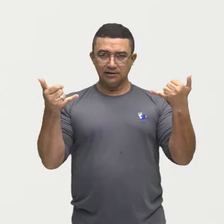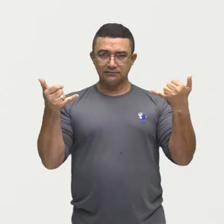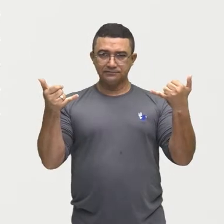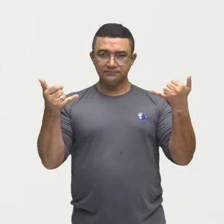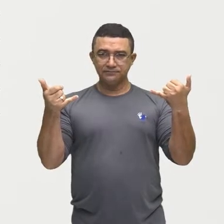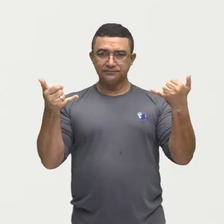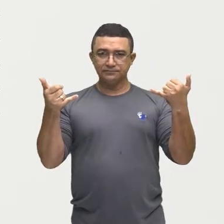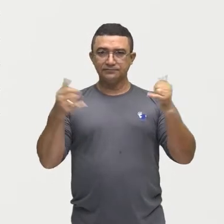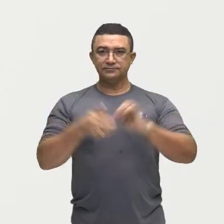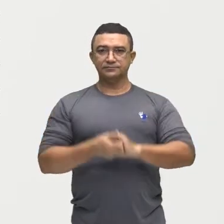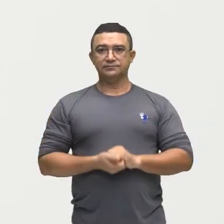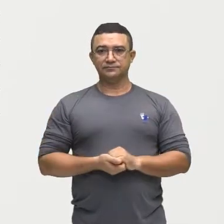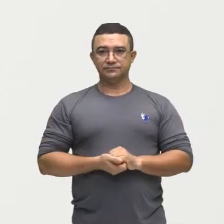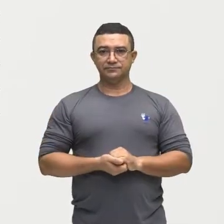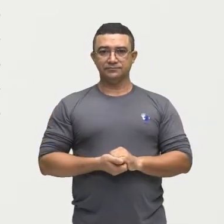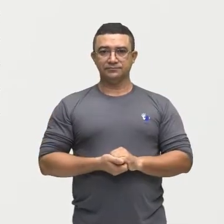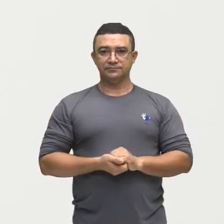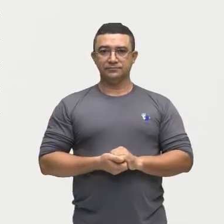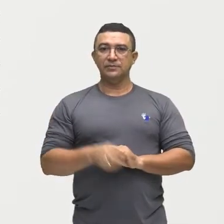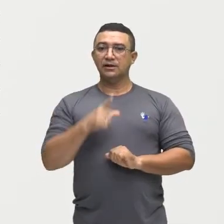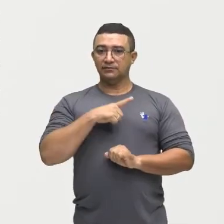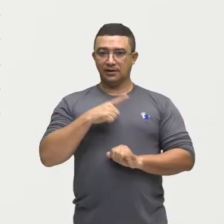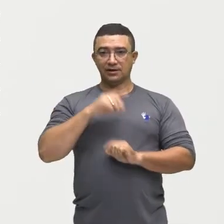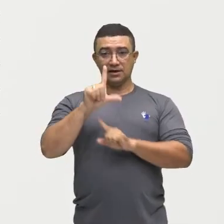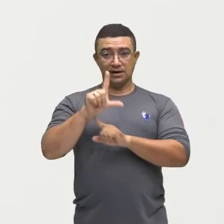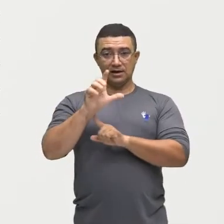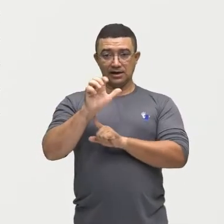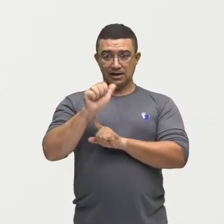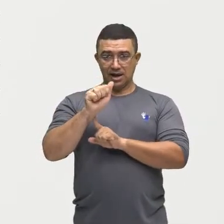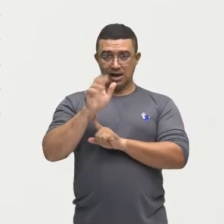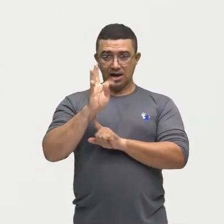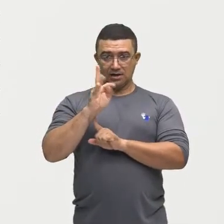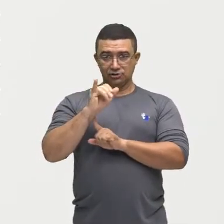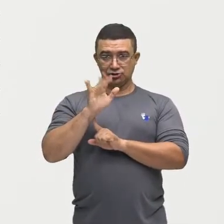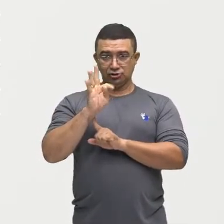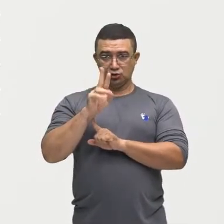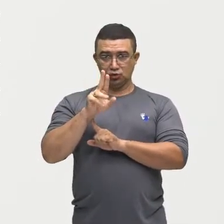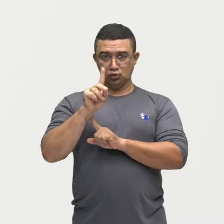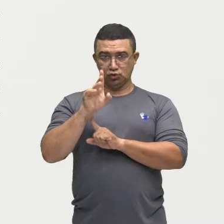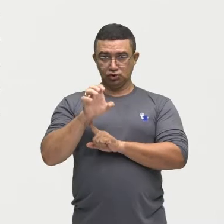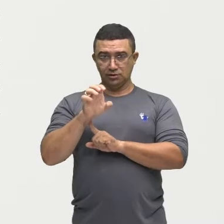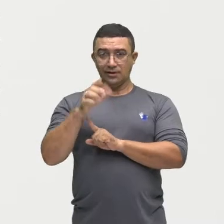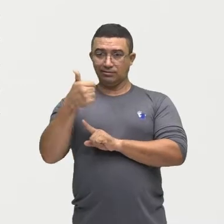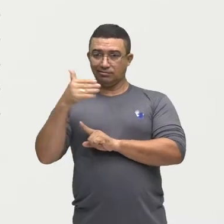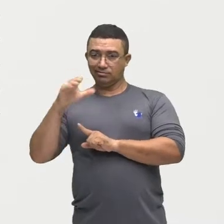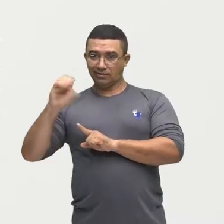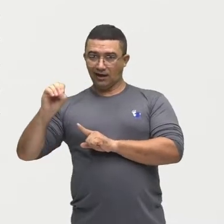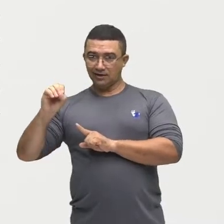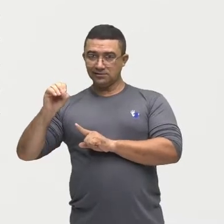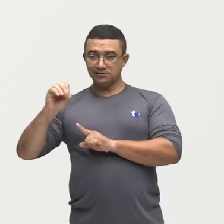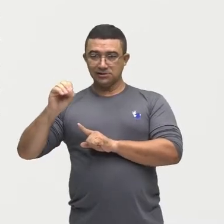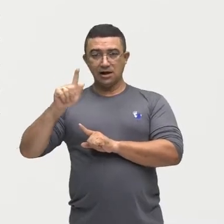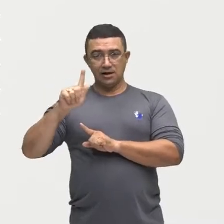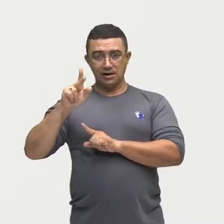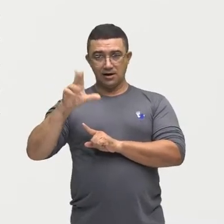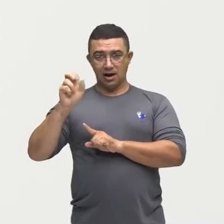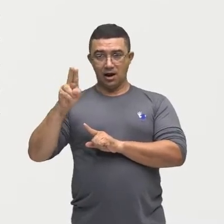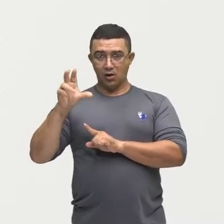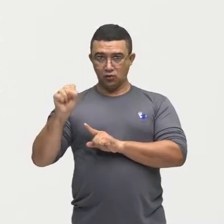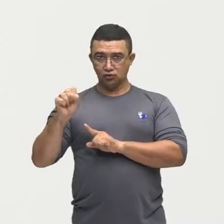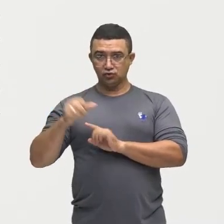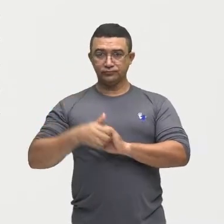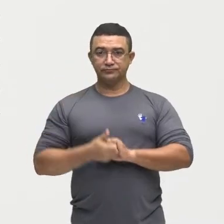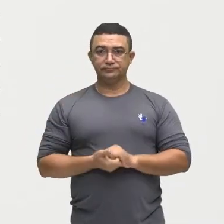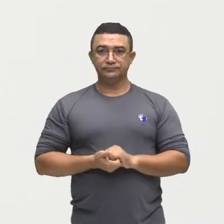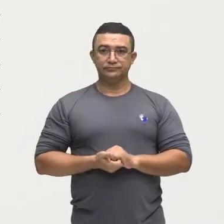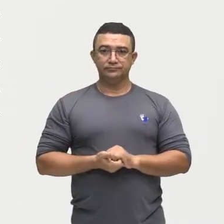para vocês. Então, aqui a gente tem a latitude de 10 graus. Aqui a gente já tem...